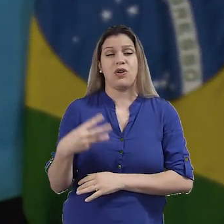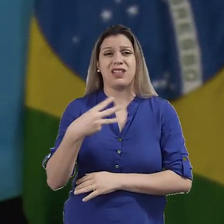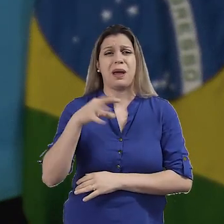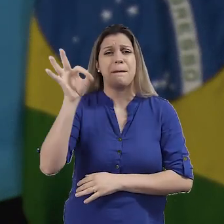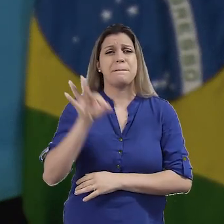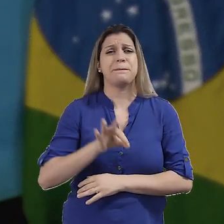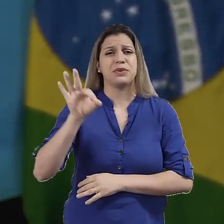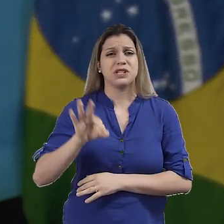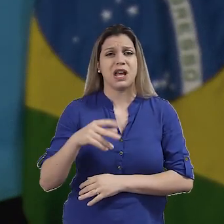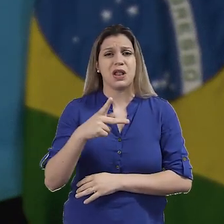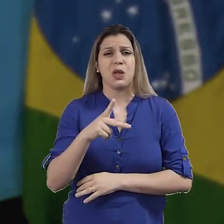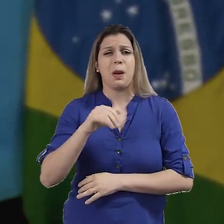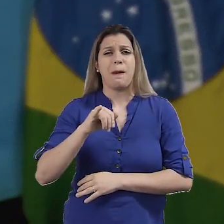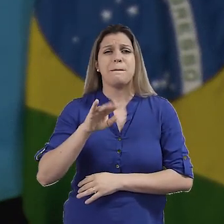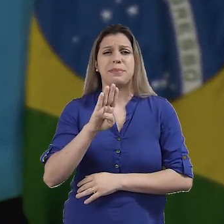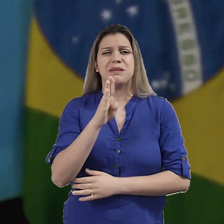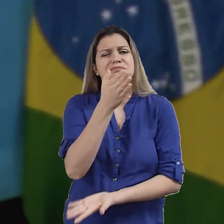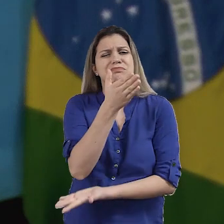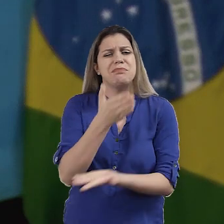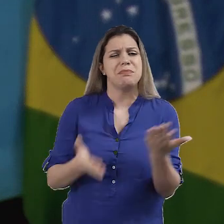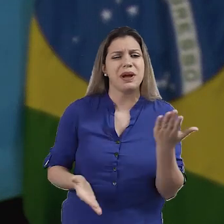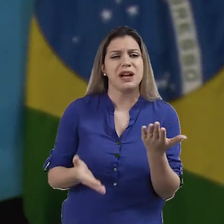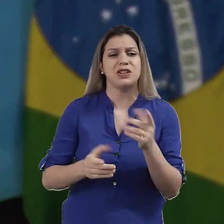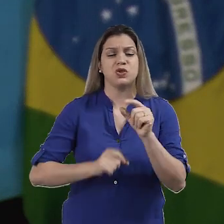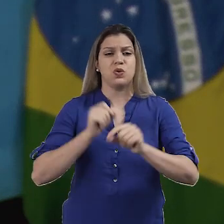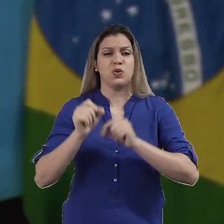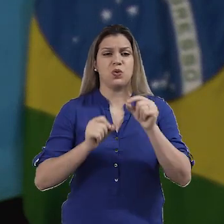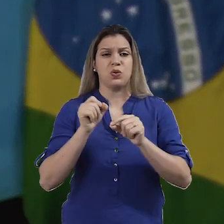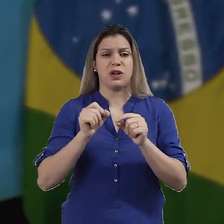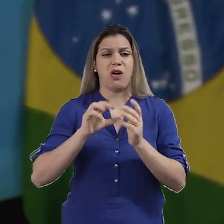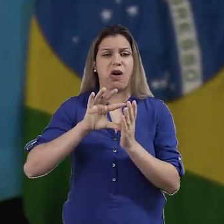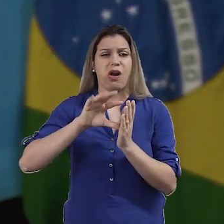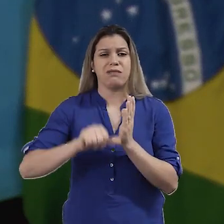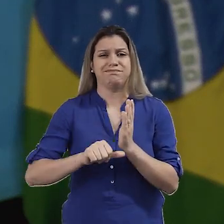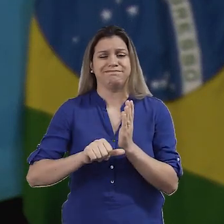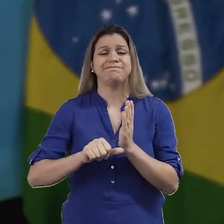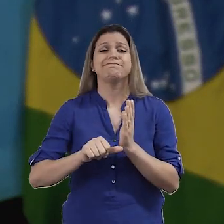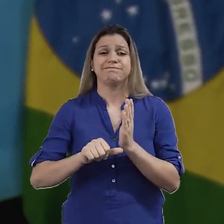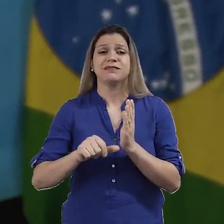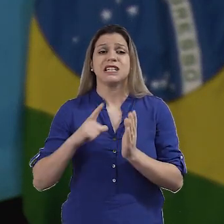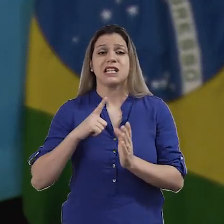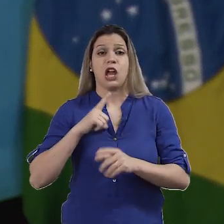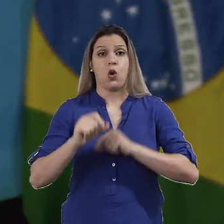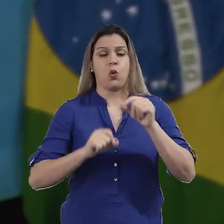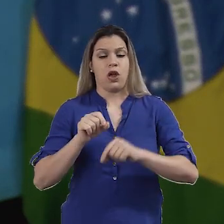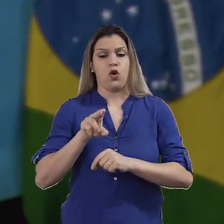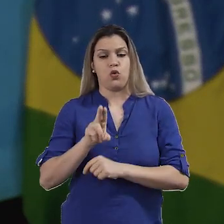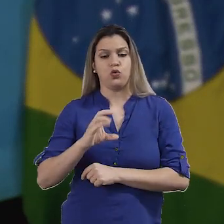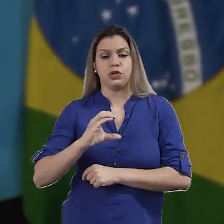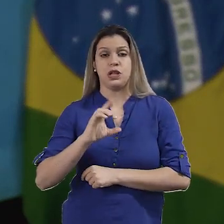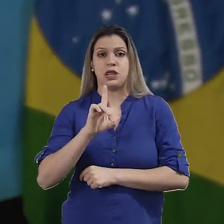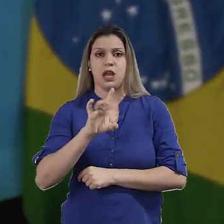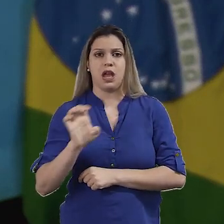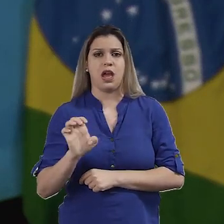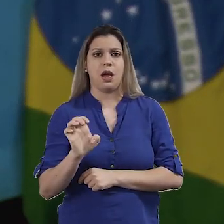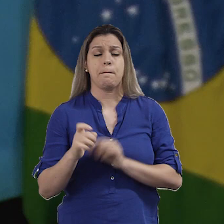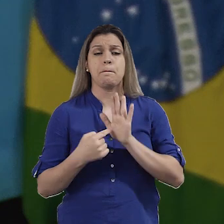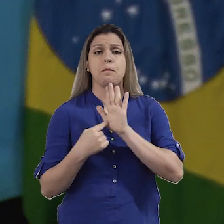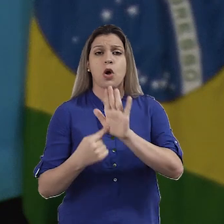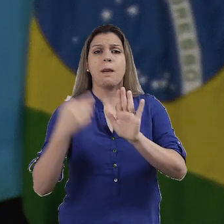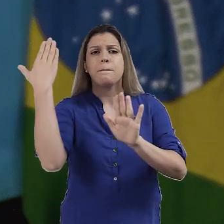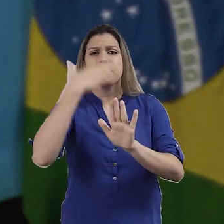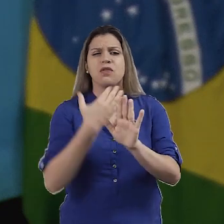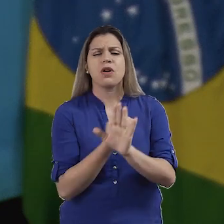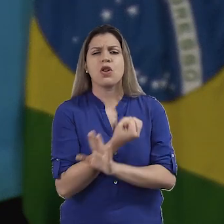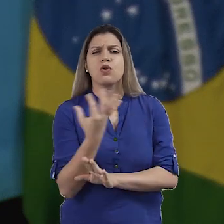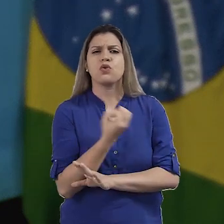2,3% do PIB nacional é perdido com a corrupção. Em nível mundial, a OCDE divulgou dados em